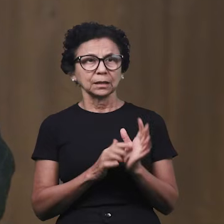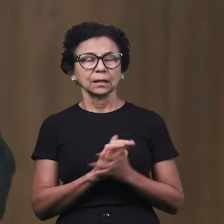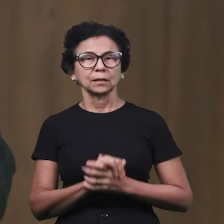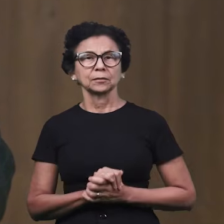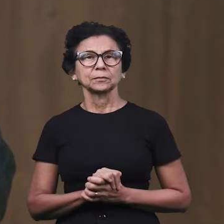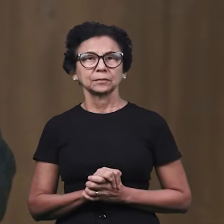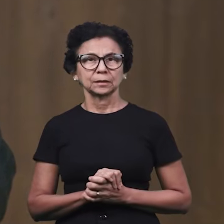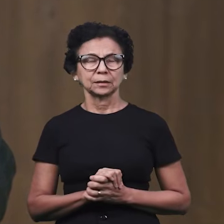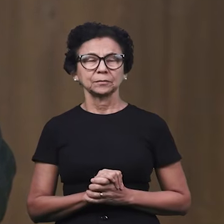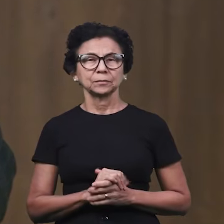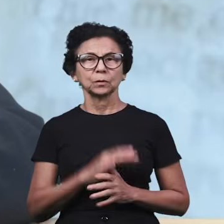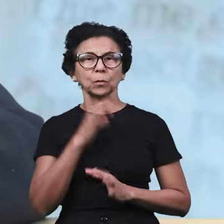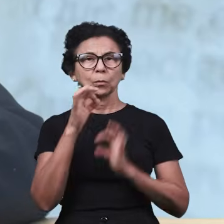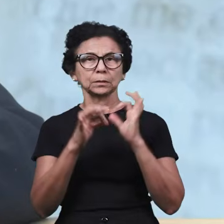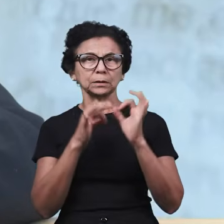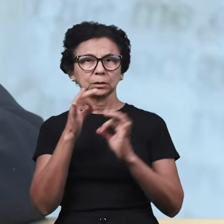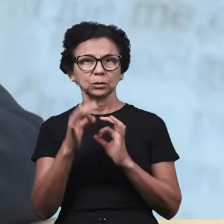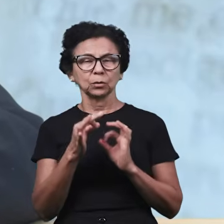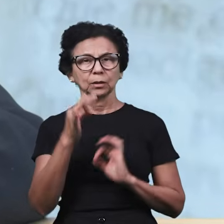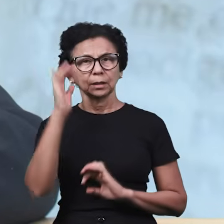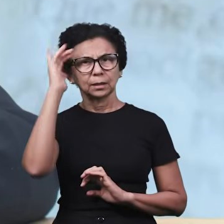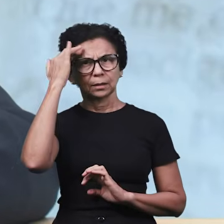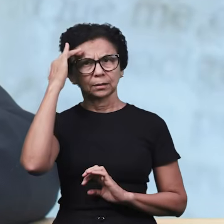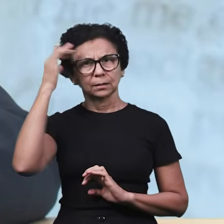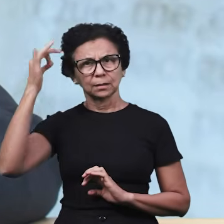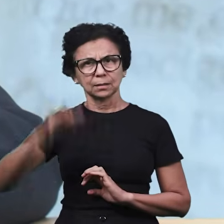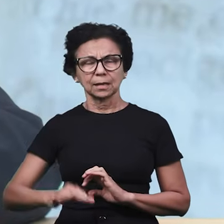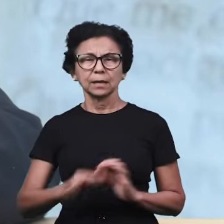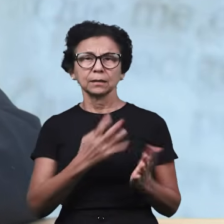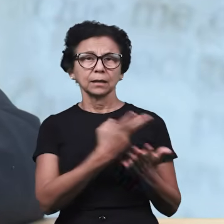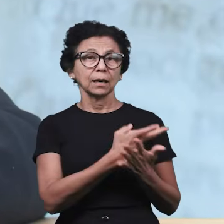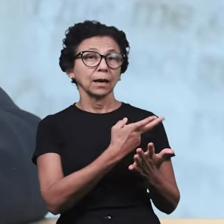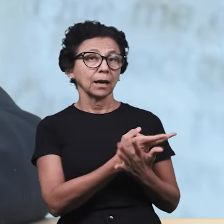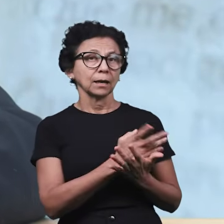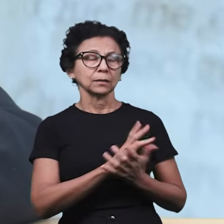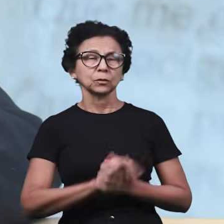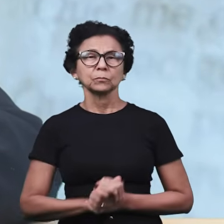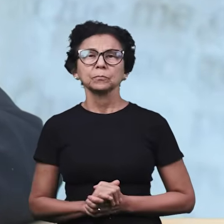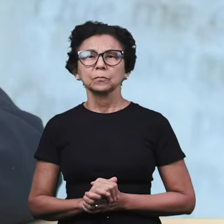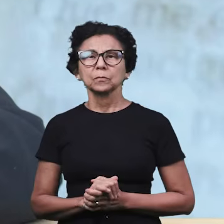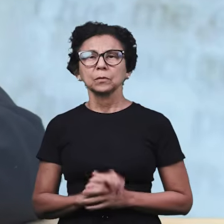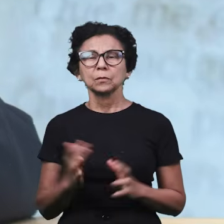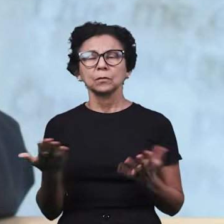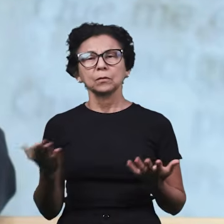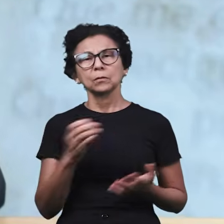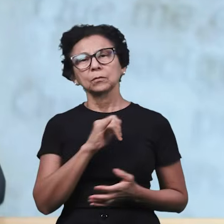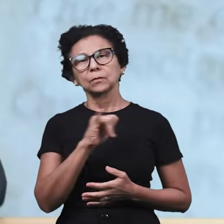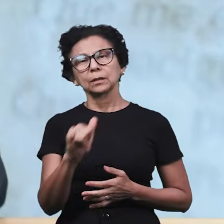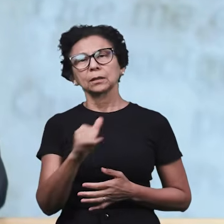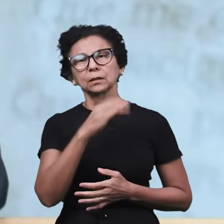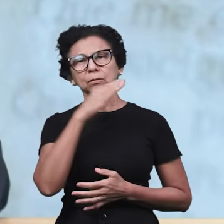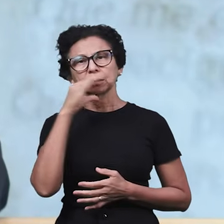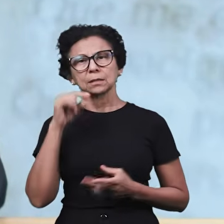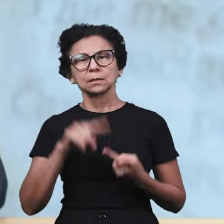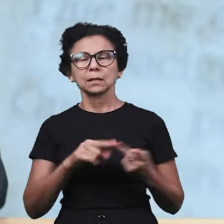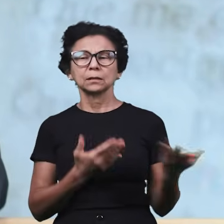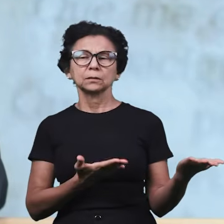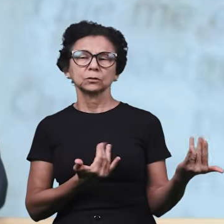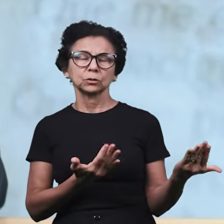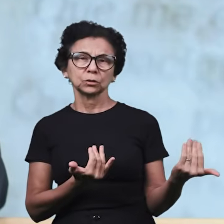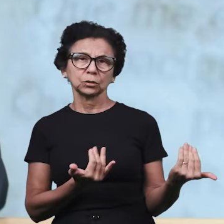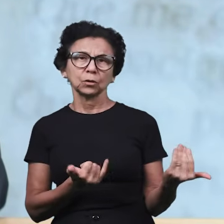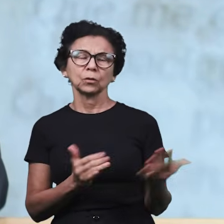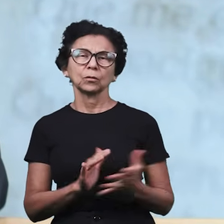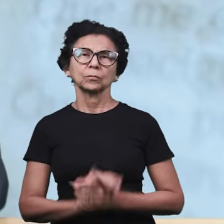discernir opiniões. Isso, eu citei o adolescente, eu citei o jovem. Essas são duas faixas